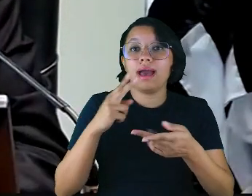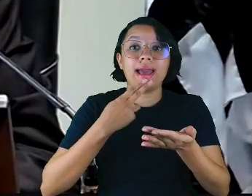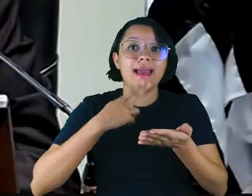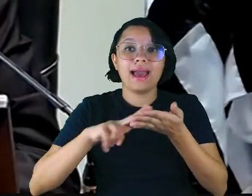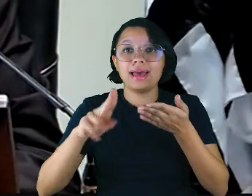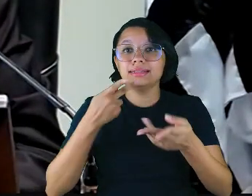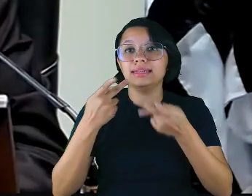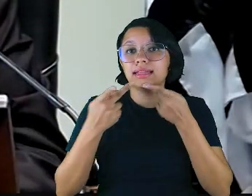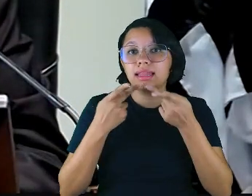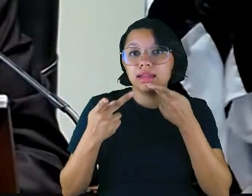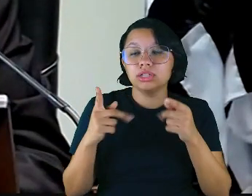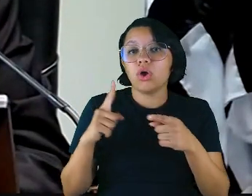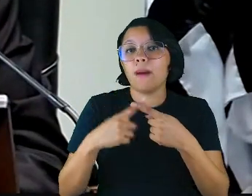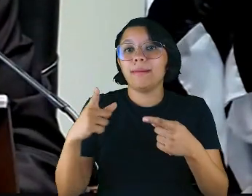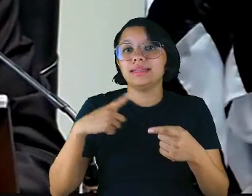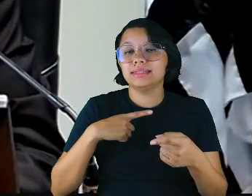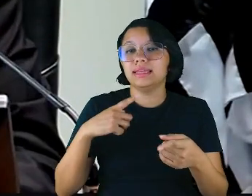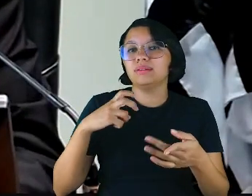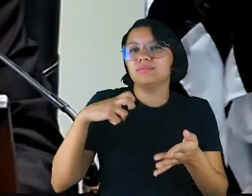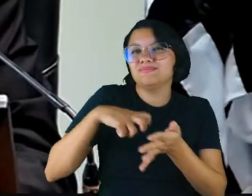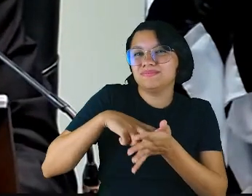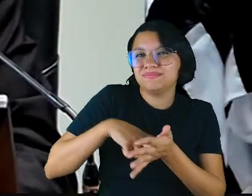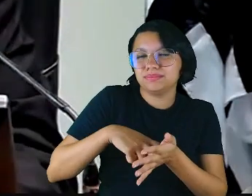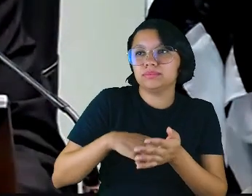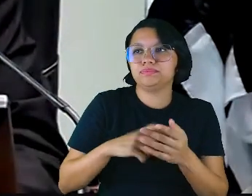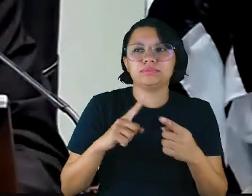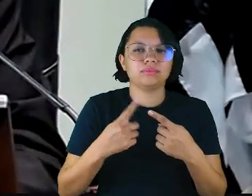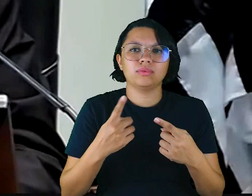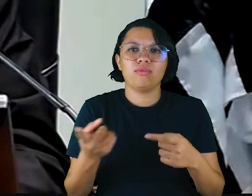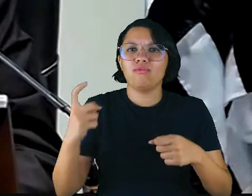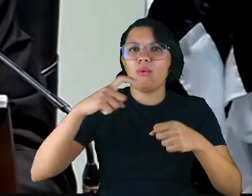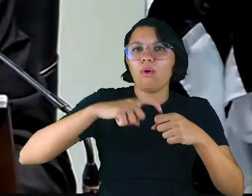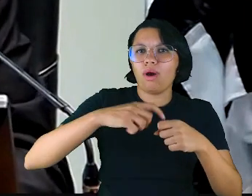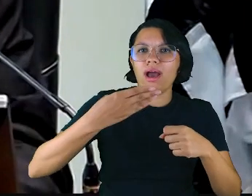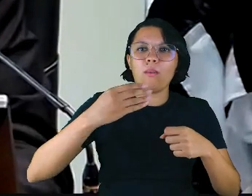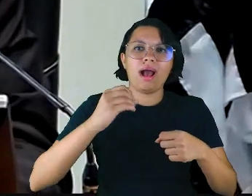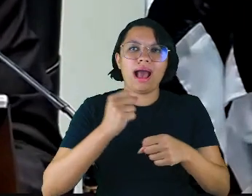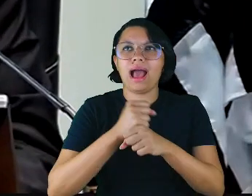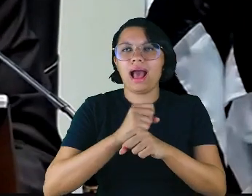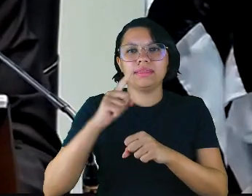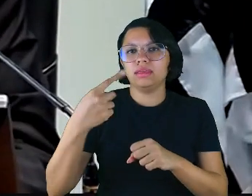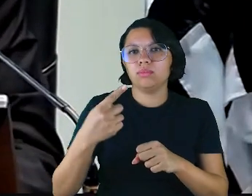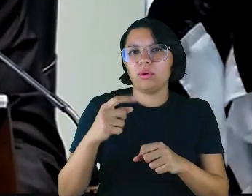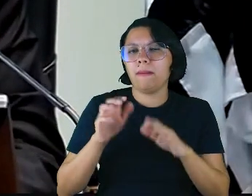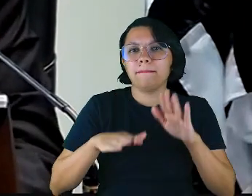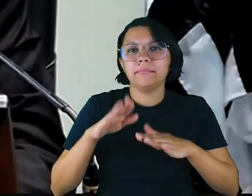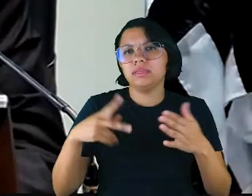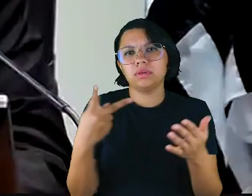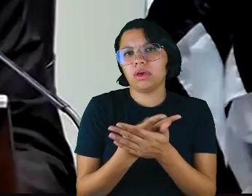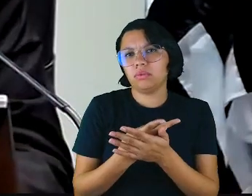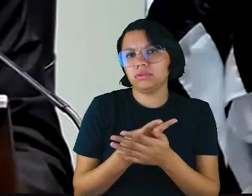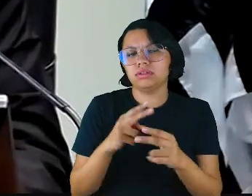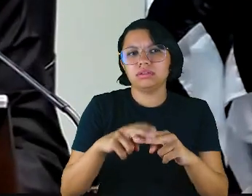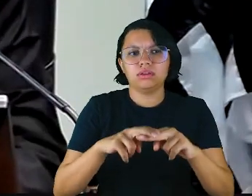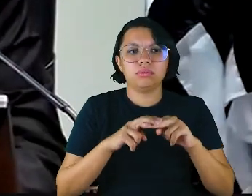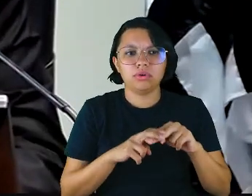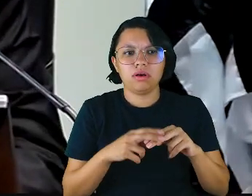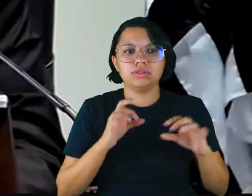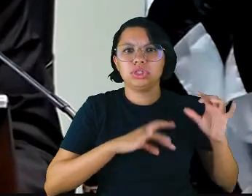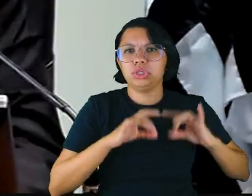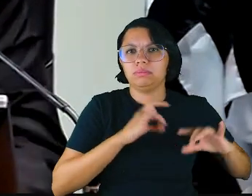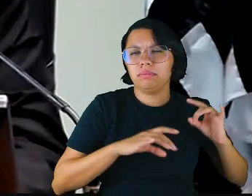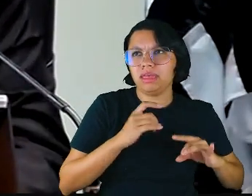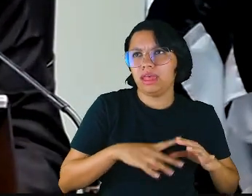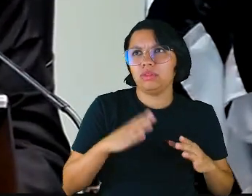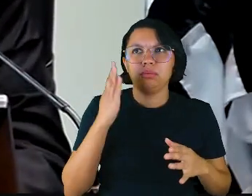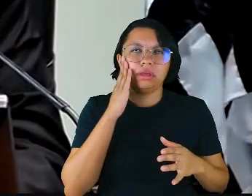então ele não deve ser bem-vindo 40 anos depois. O que quer que tenha acontecido. Muitos vão ser por ignorância, outros